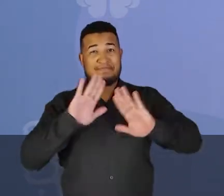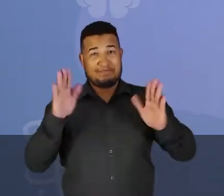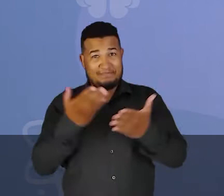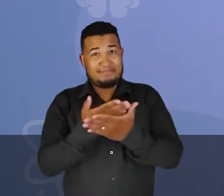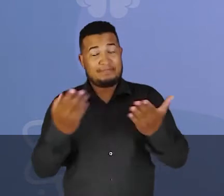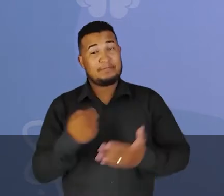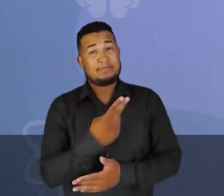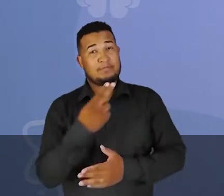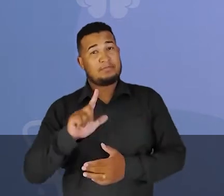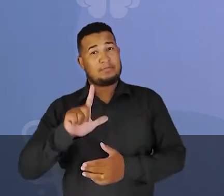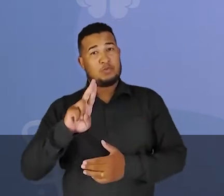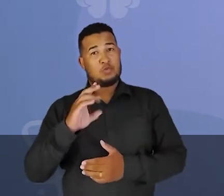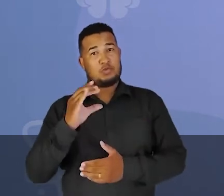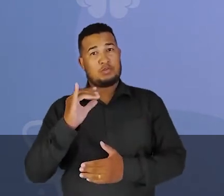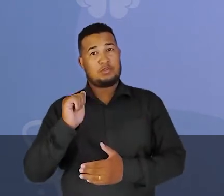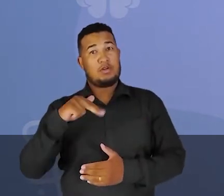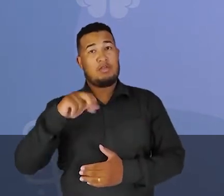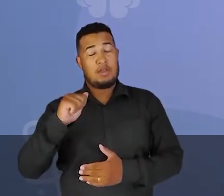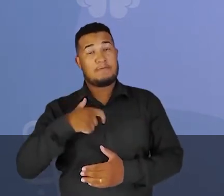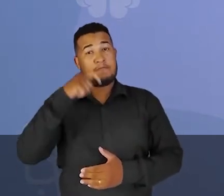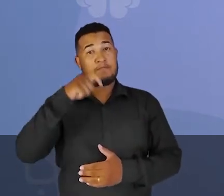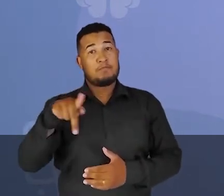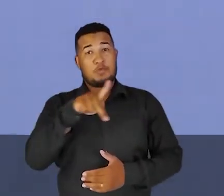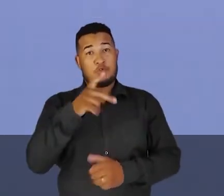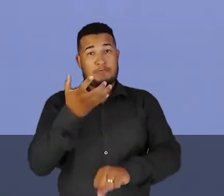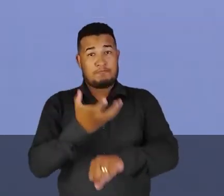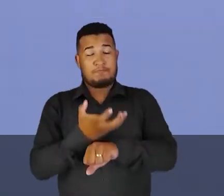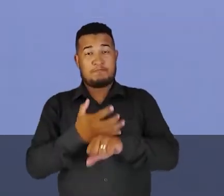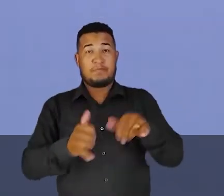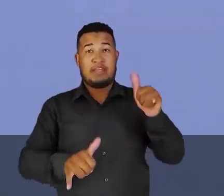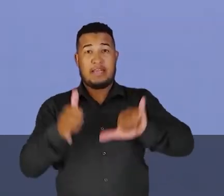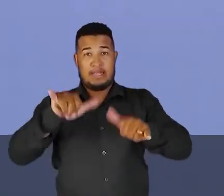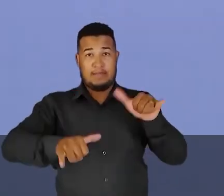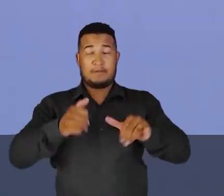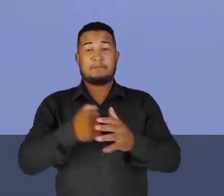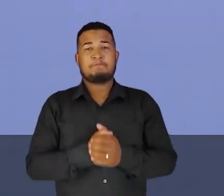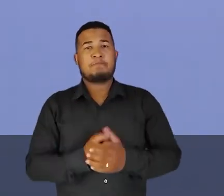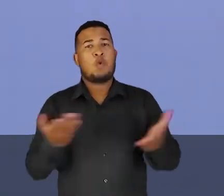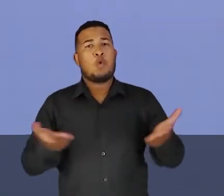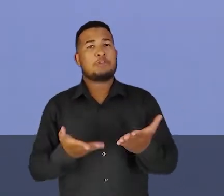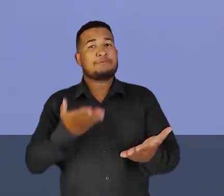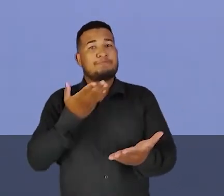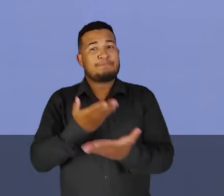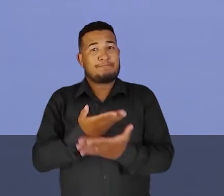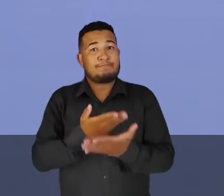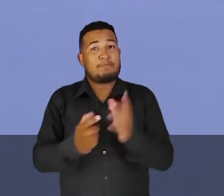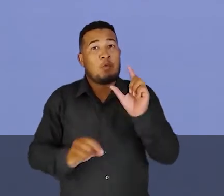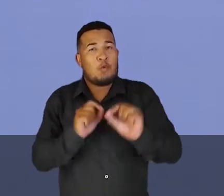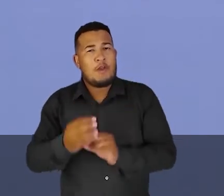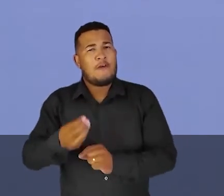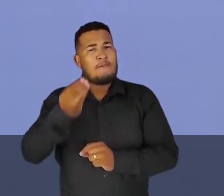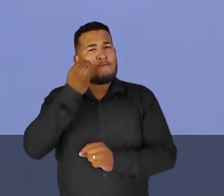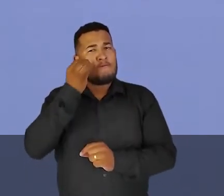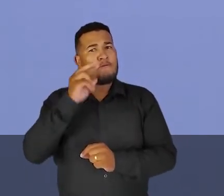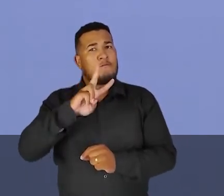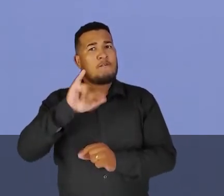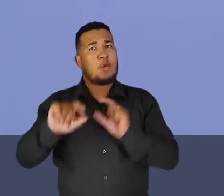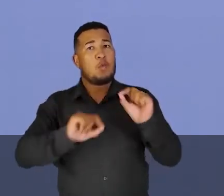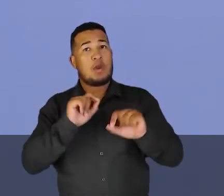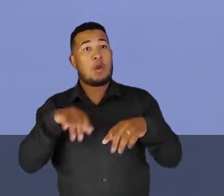pessoal, meu nome é Luciana Rodrigues, eu sou professora de Química. Na aula de hoje, a gente vai ver duas